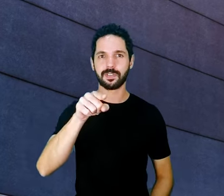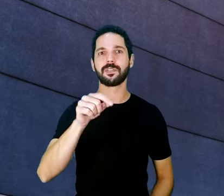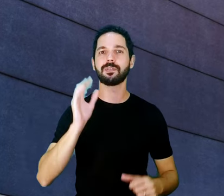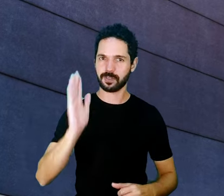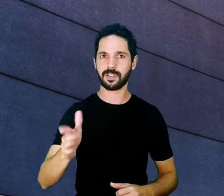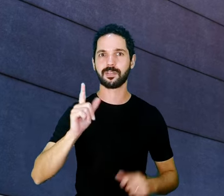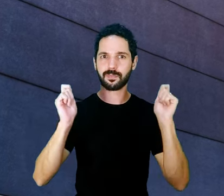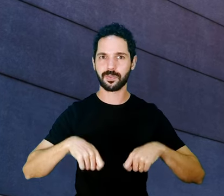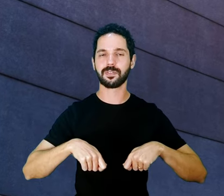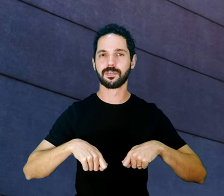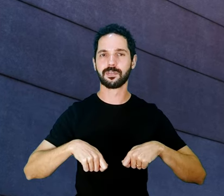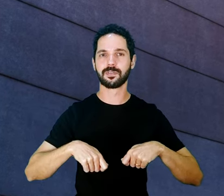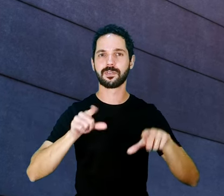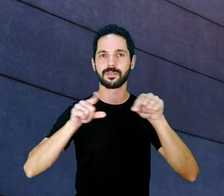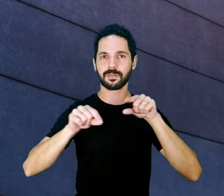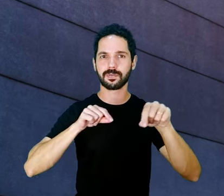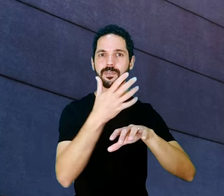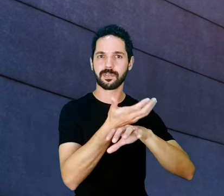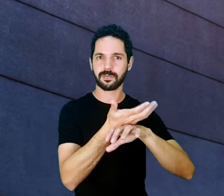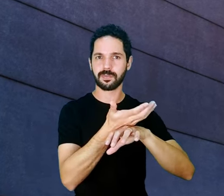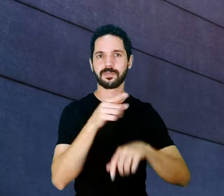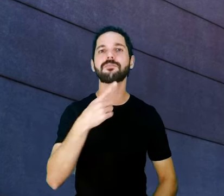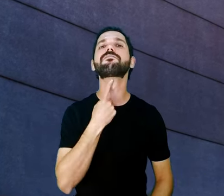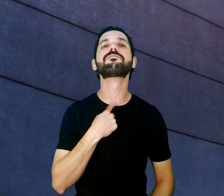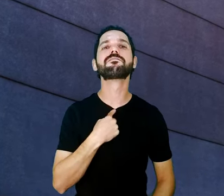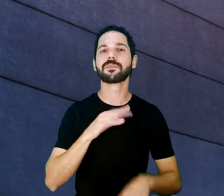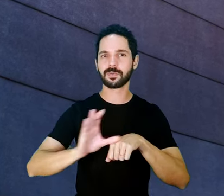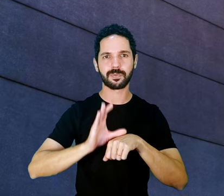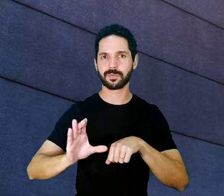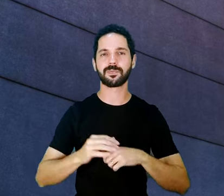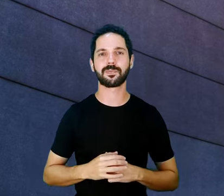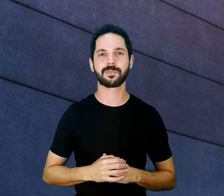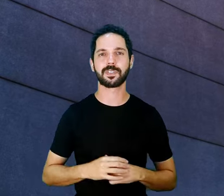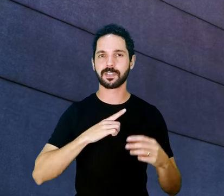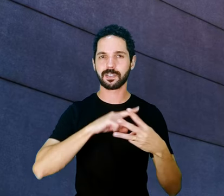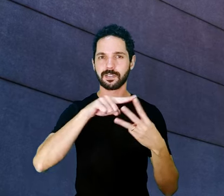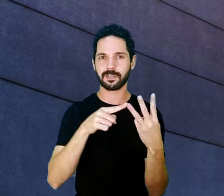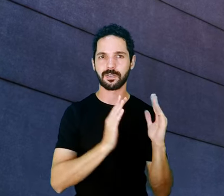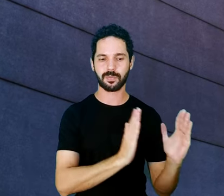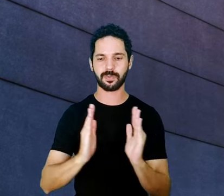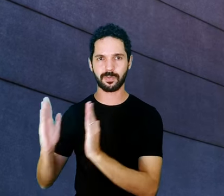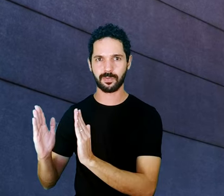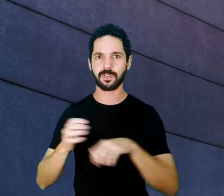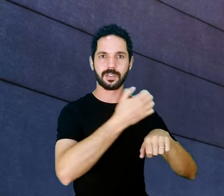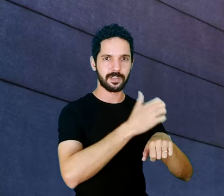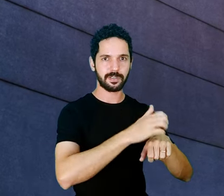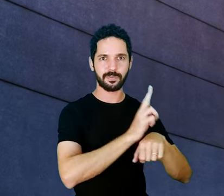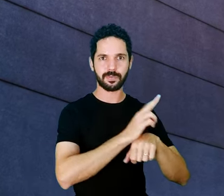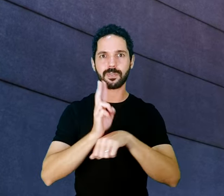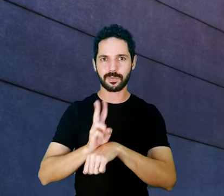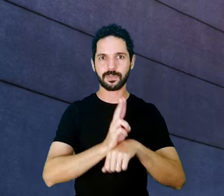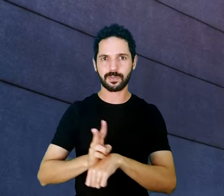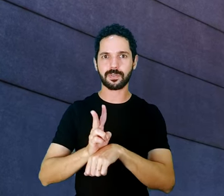a partir do terceiro, vocês já têm a possibilidade de escolher as disciplinas que desejam. Temos